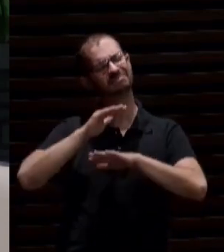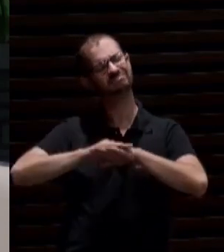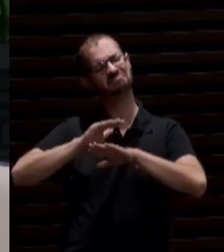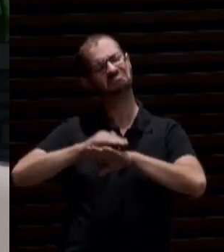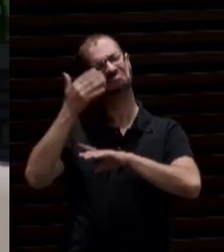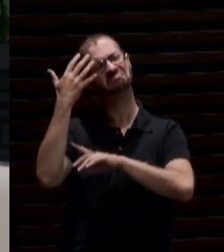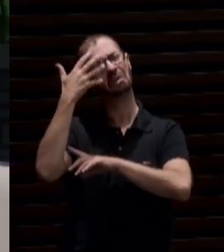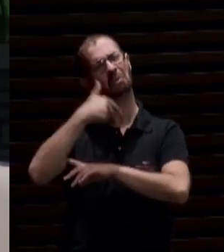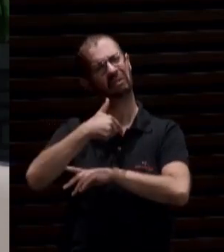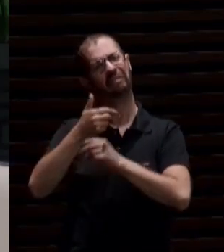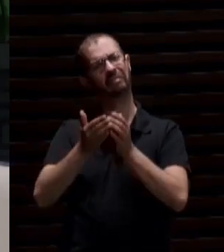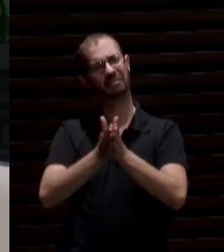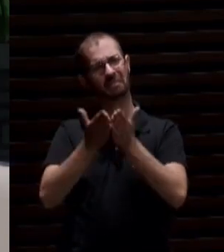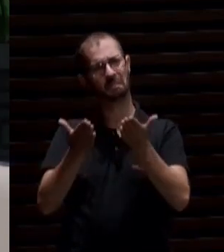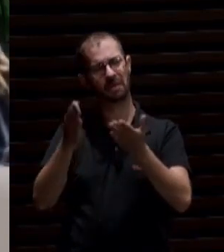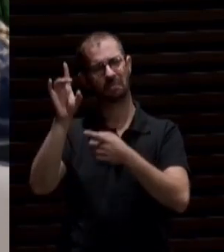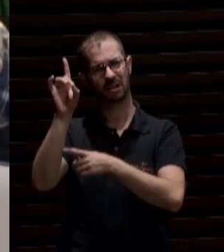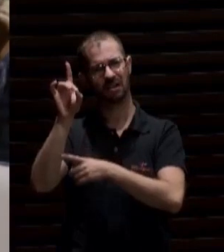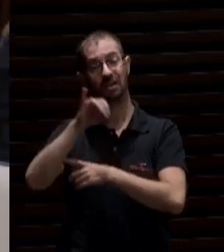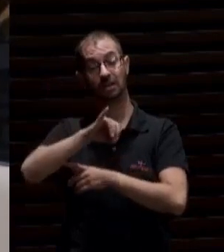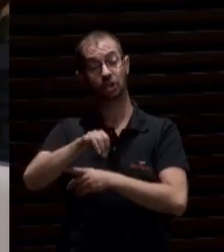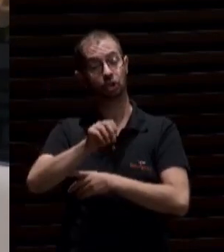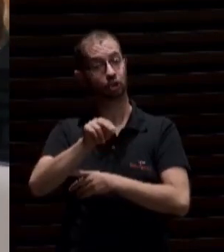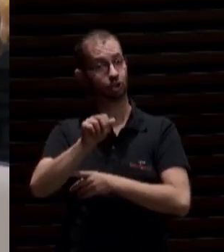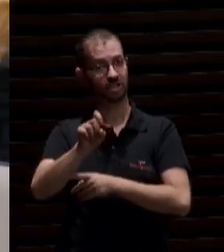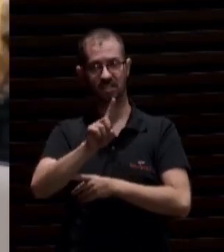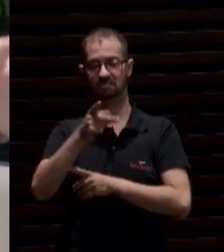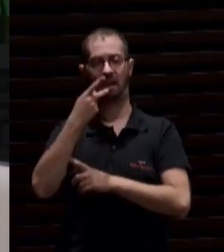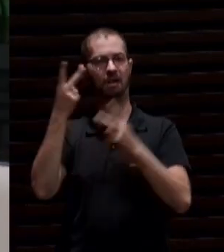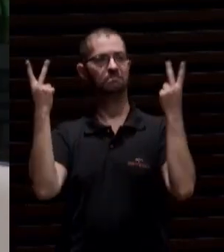Escritura. Jonas, ele não declara vitória na vida dele.